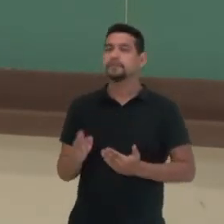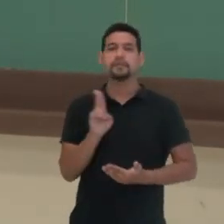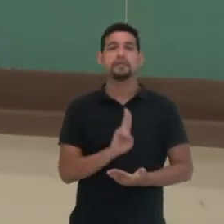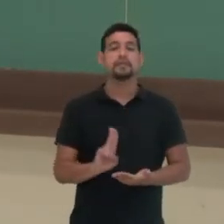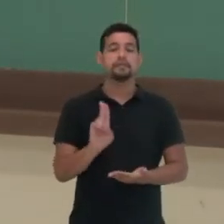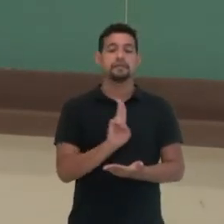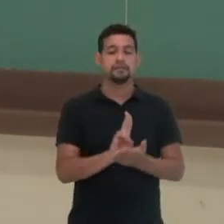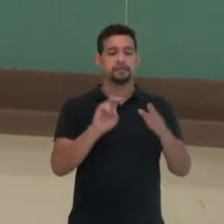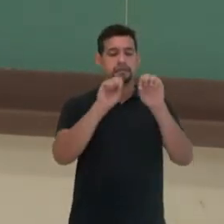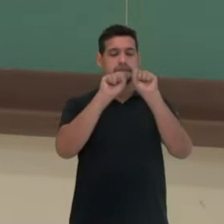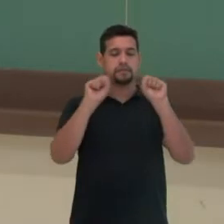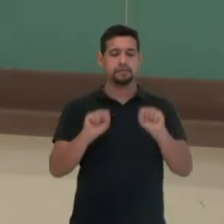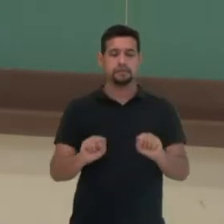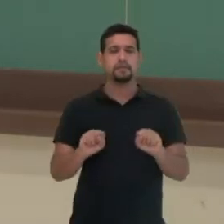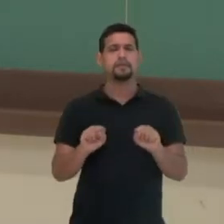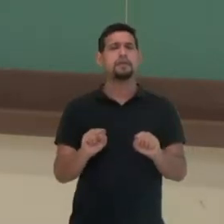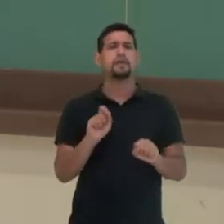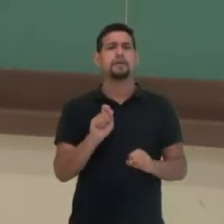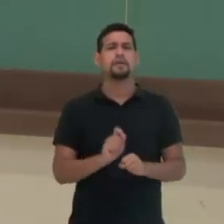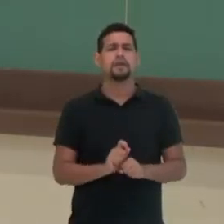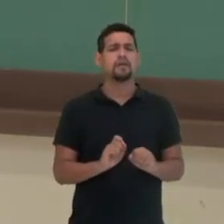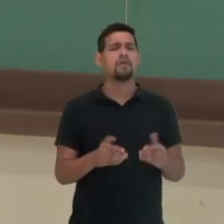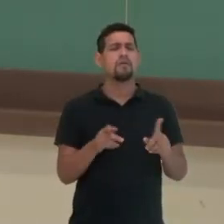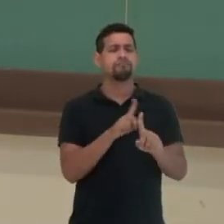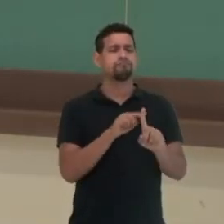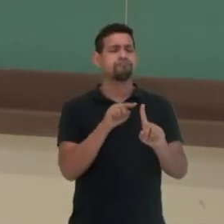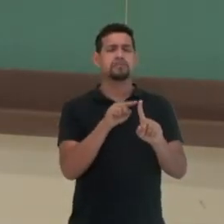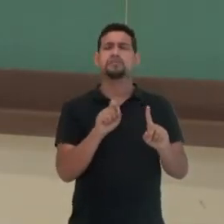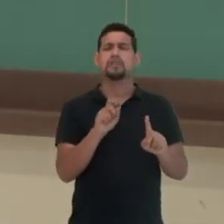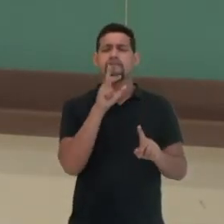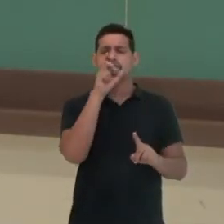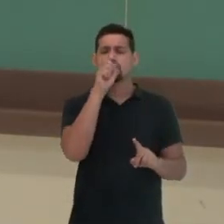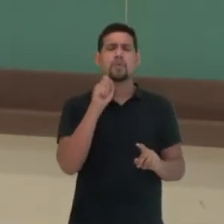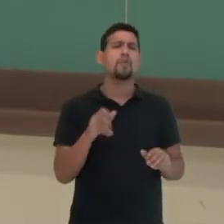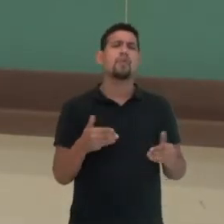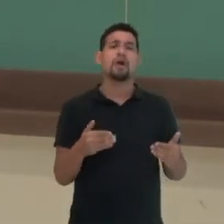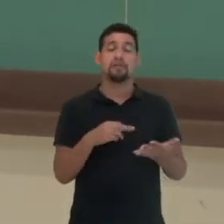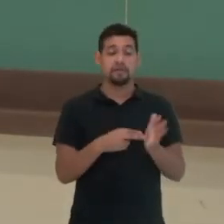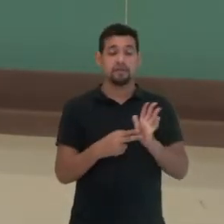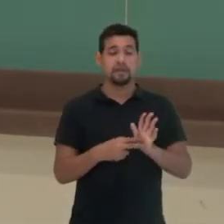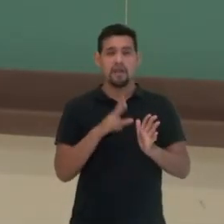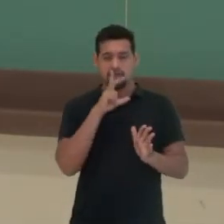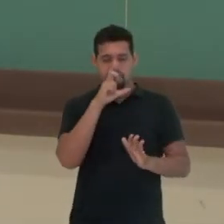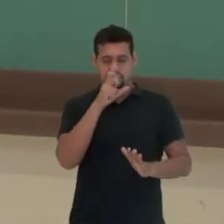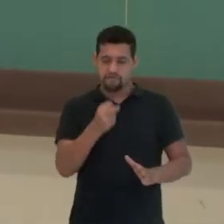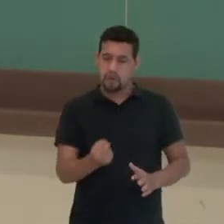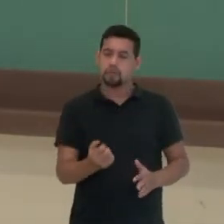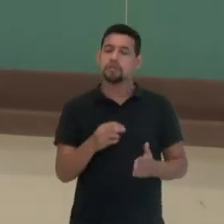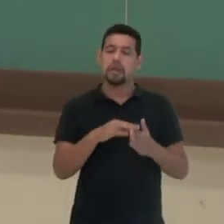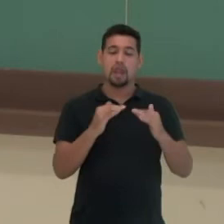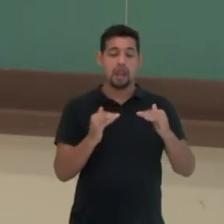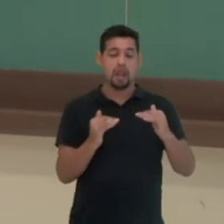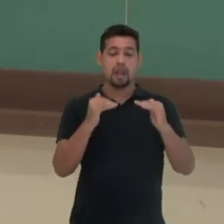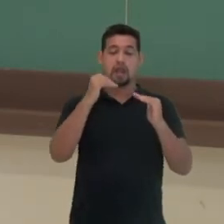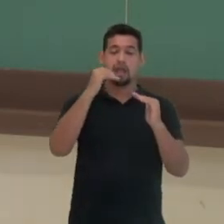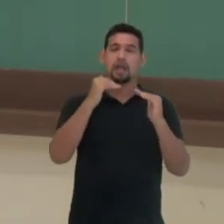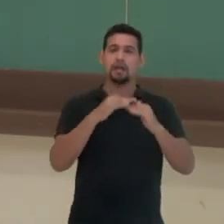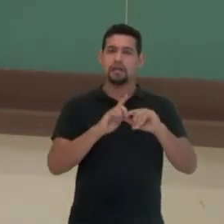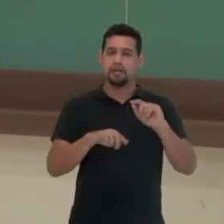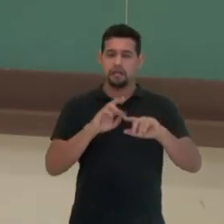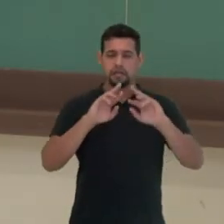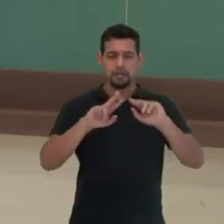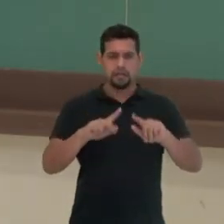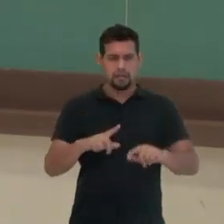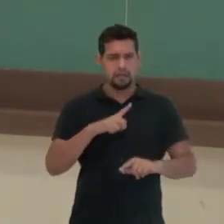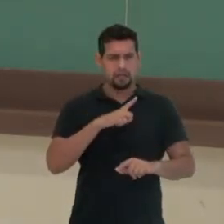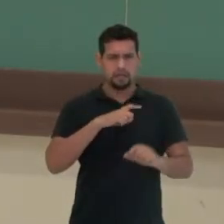ao sistema com, qual que é o objetivo dessa força potente? É levantar o objeto que